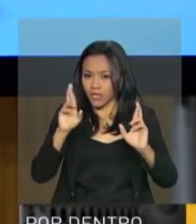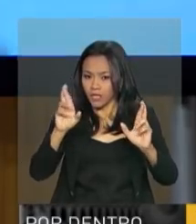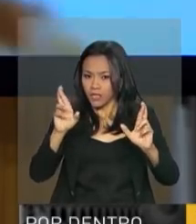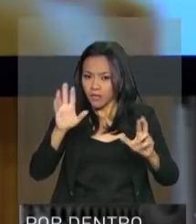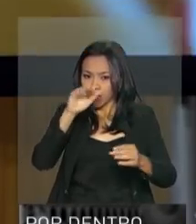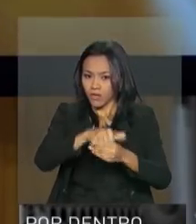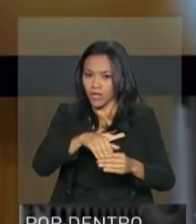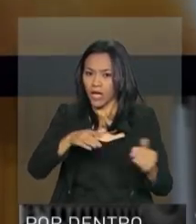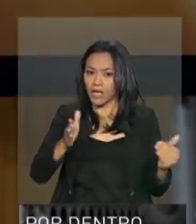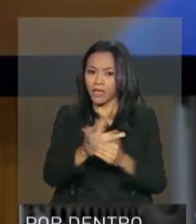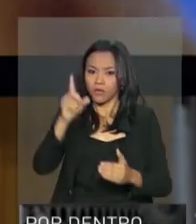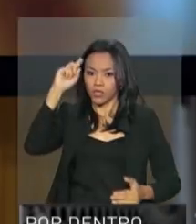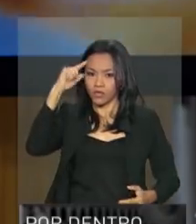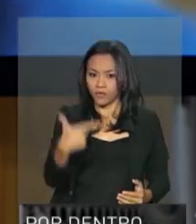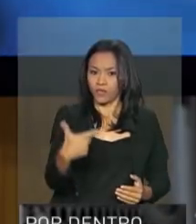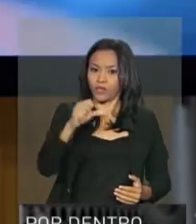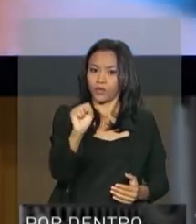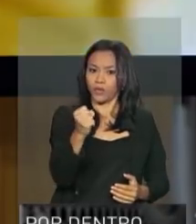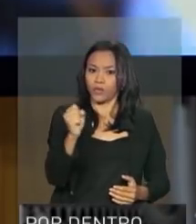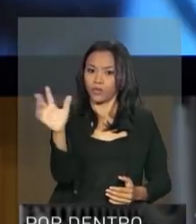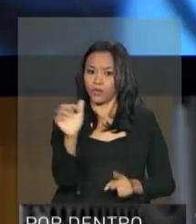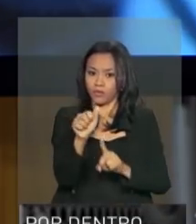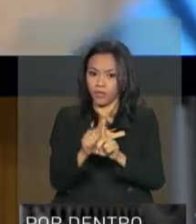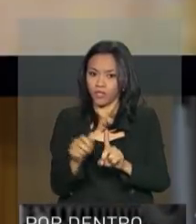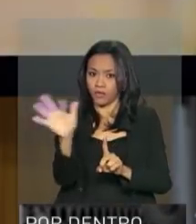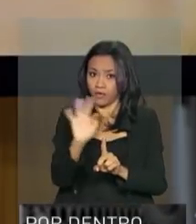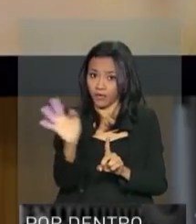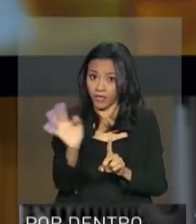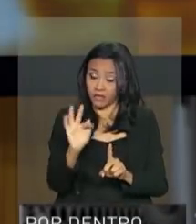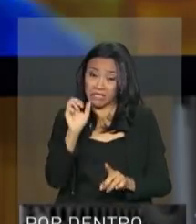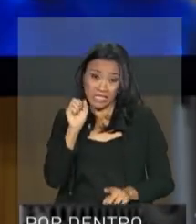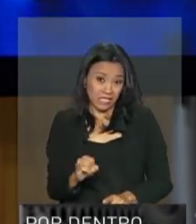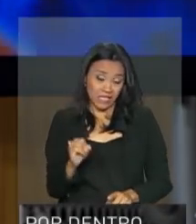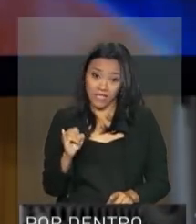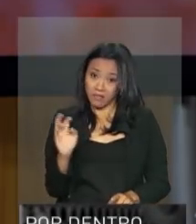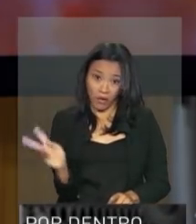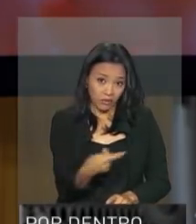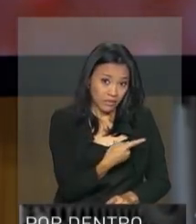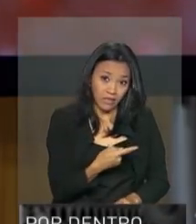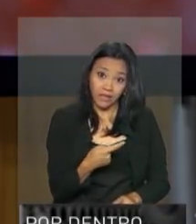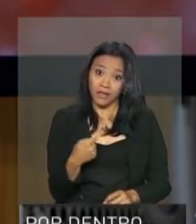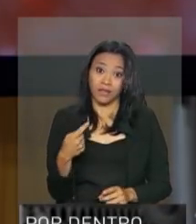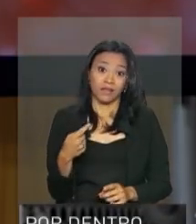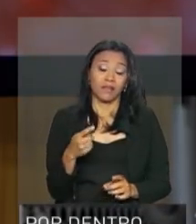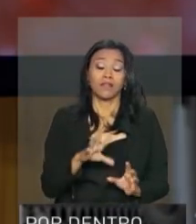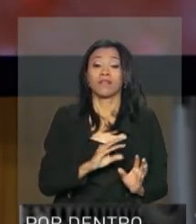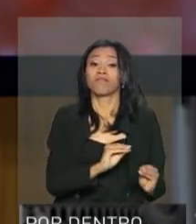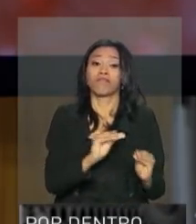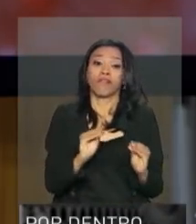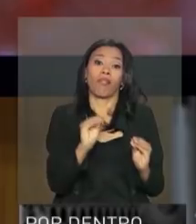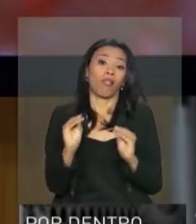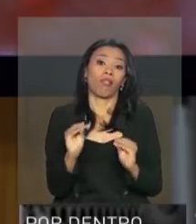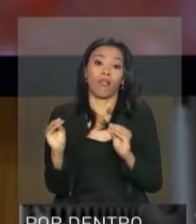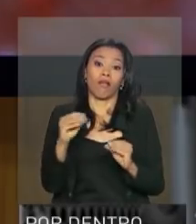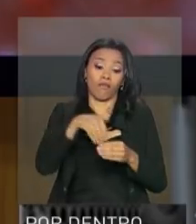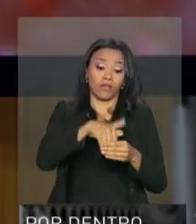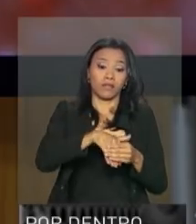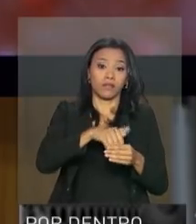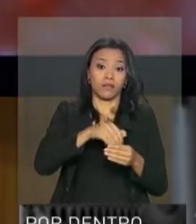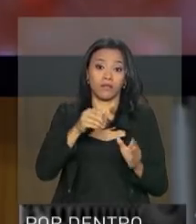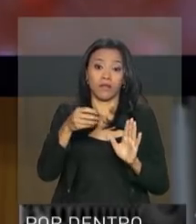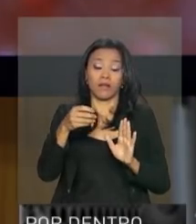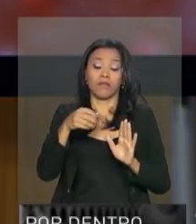o dia 28 de fevereiro. E eu vou lhe dizer, se não houver, cada dia que passa, a postergação da não votação da reforma da